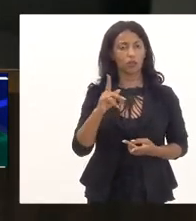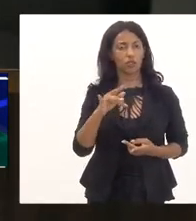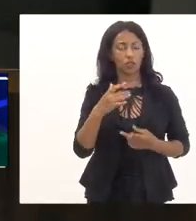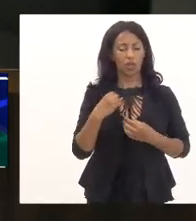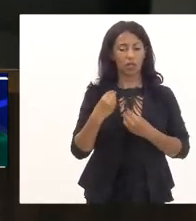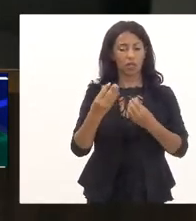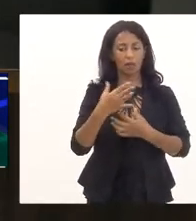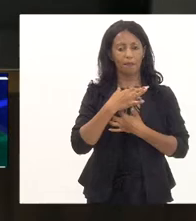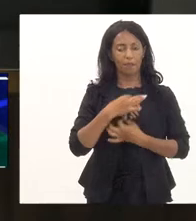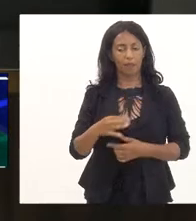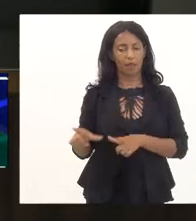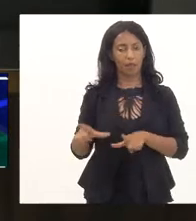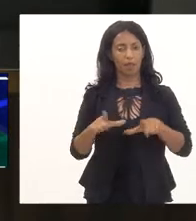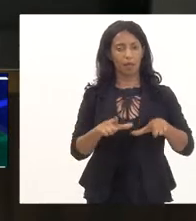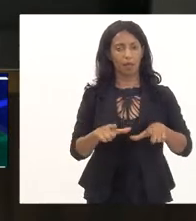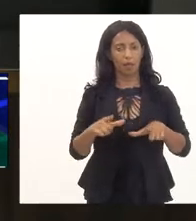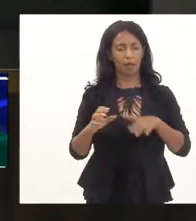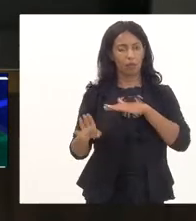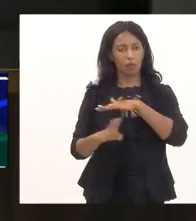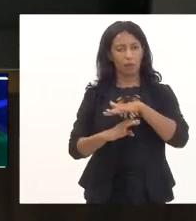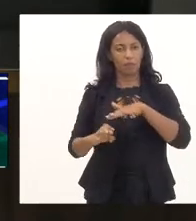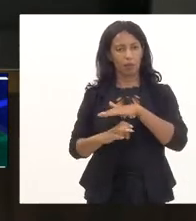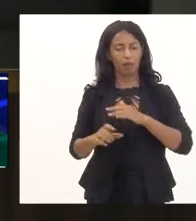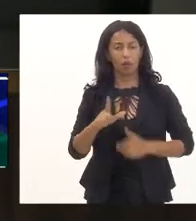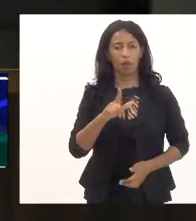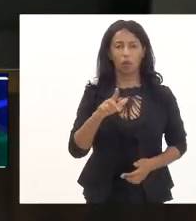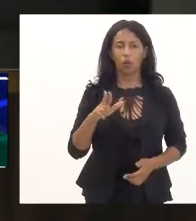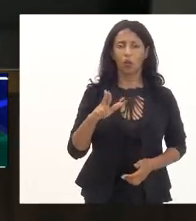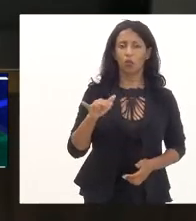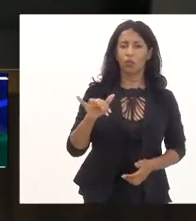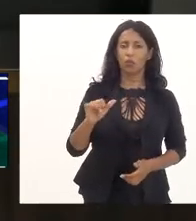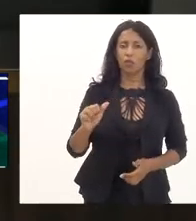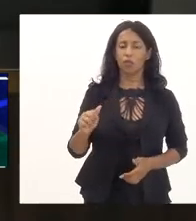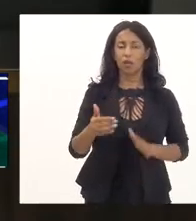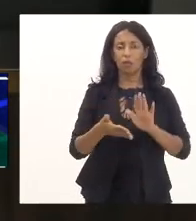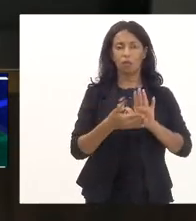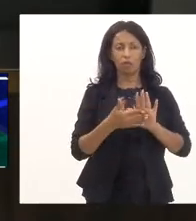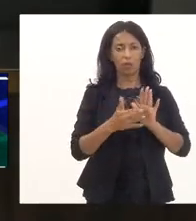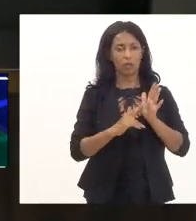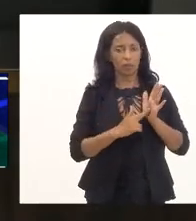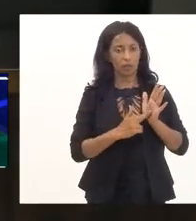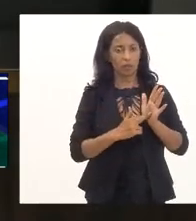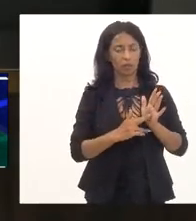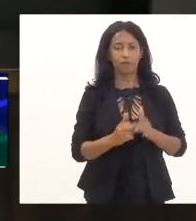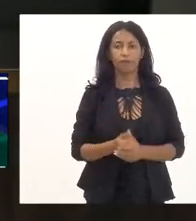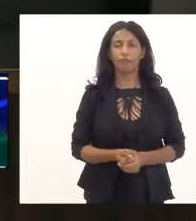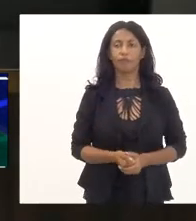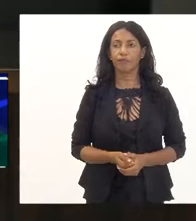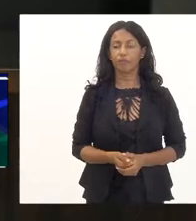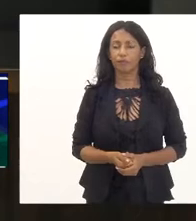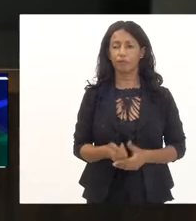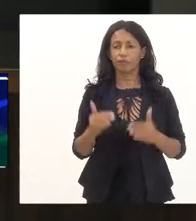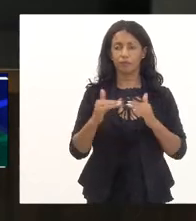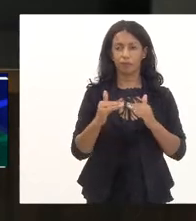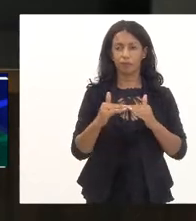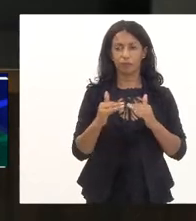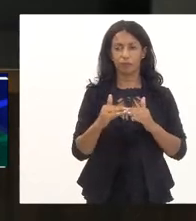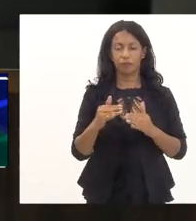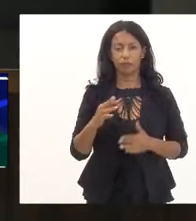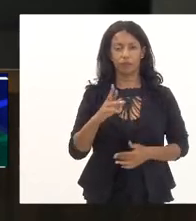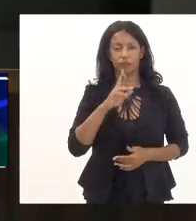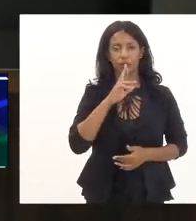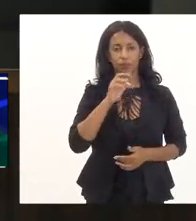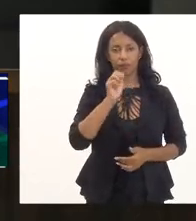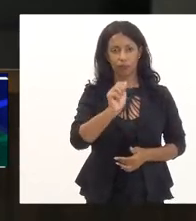concede medalha Tiradentes ao empresário Luciano Hang, parecida à Comissão de Normas Internas e Proposições Externas, favorável ao deputado